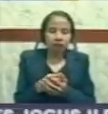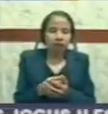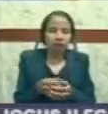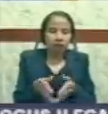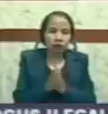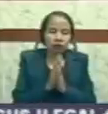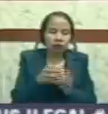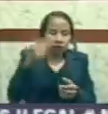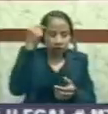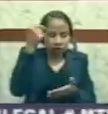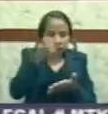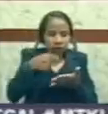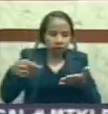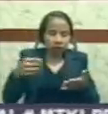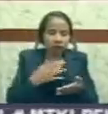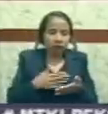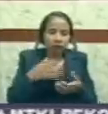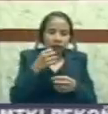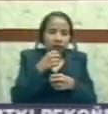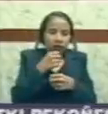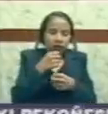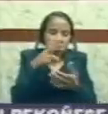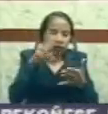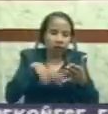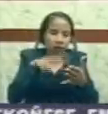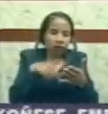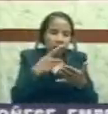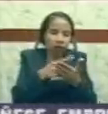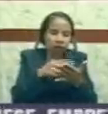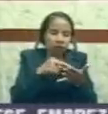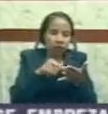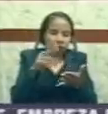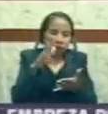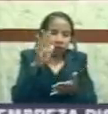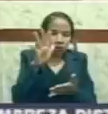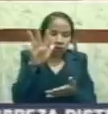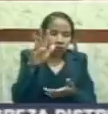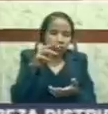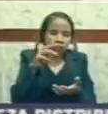Uso ba senhora secretária mesa, favor halo leitura ba proposta número 5 ho 56.